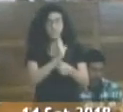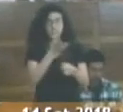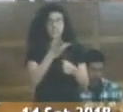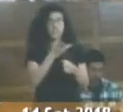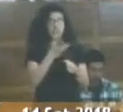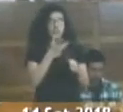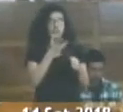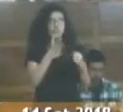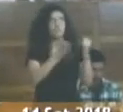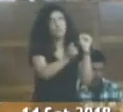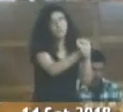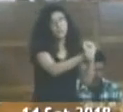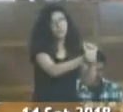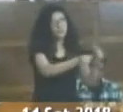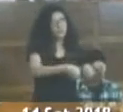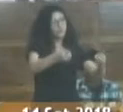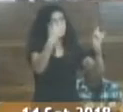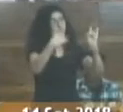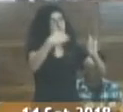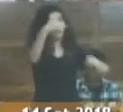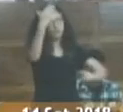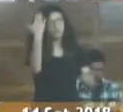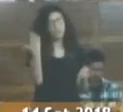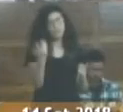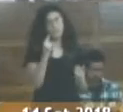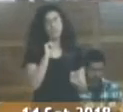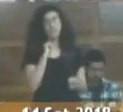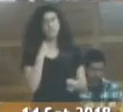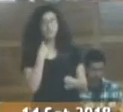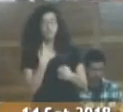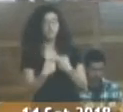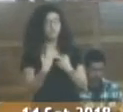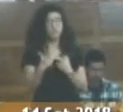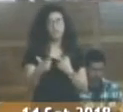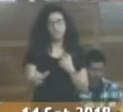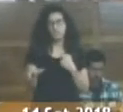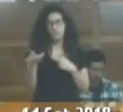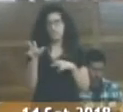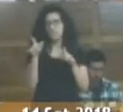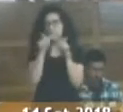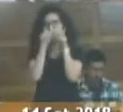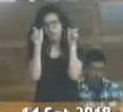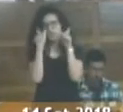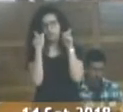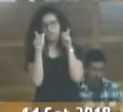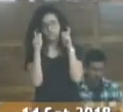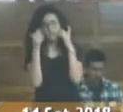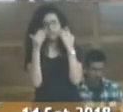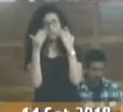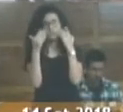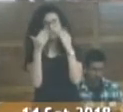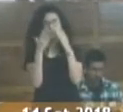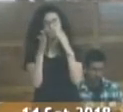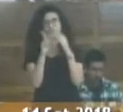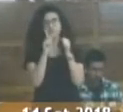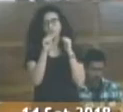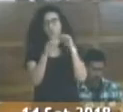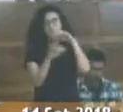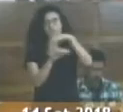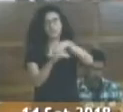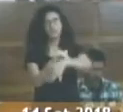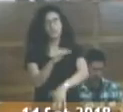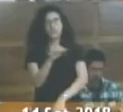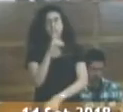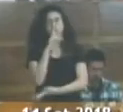estão poluídos, porque não houve esse olhar que as cachoeiras, os